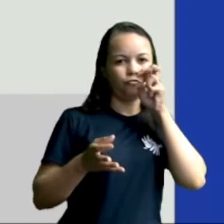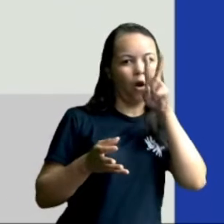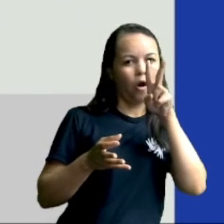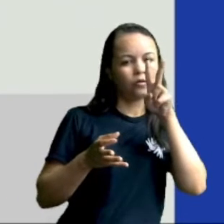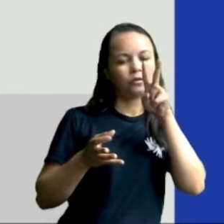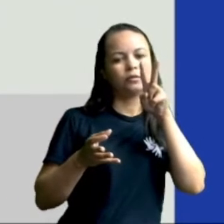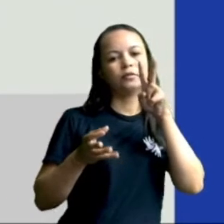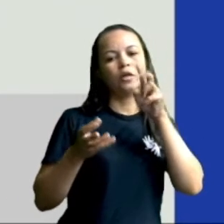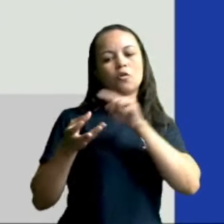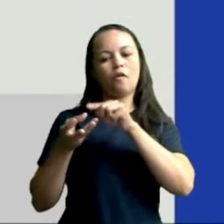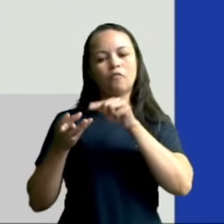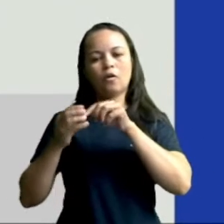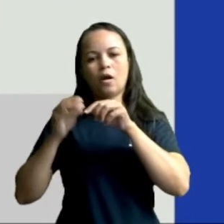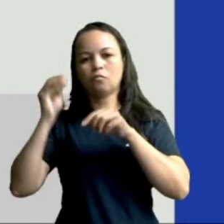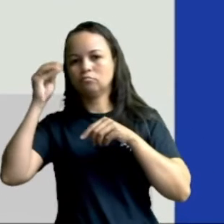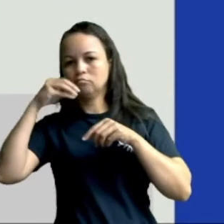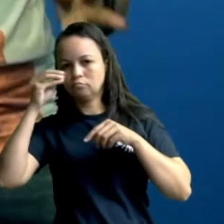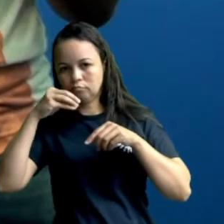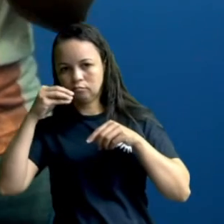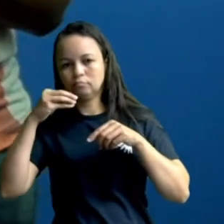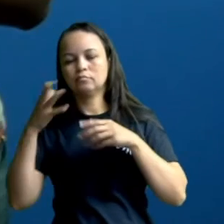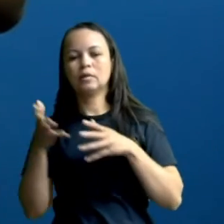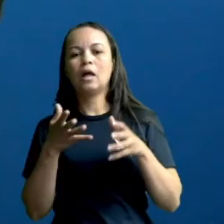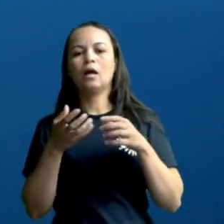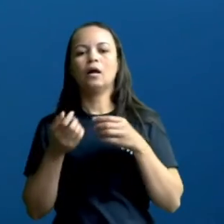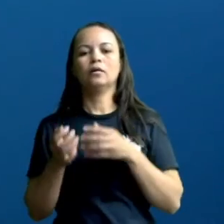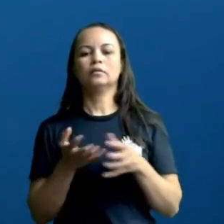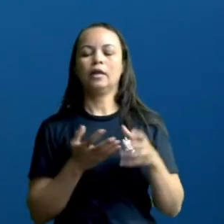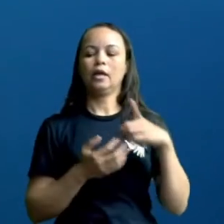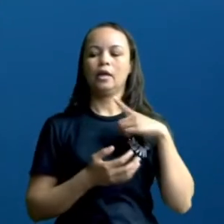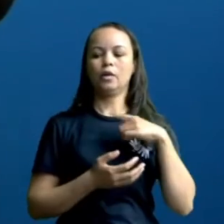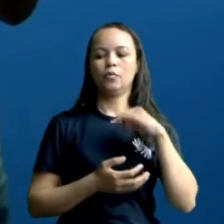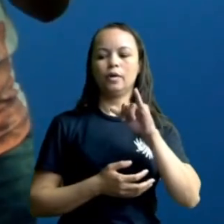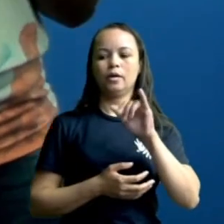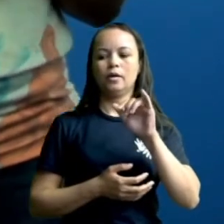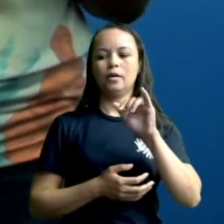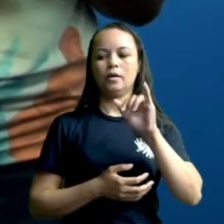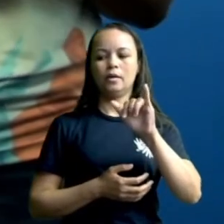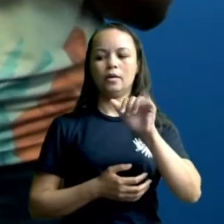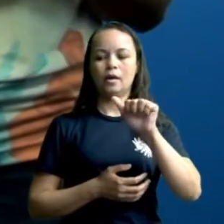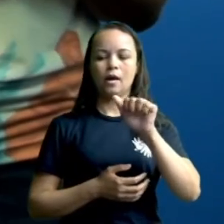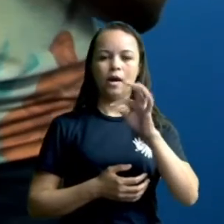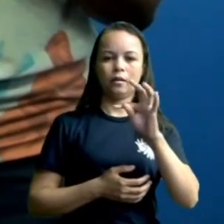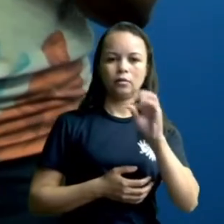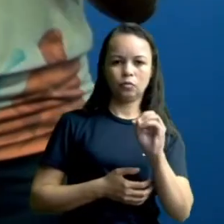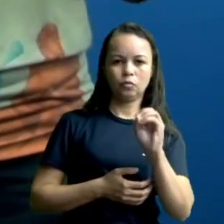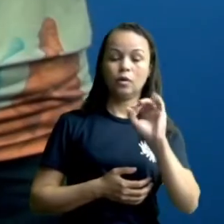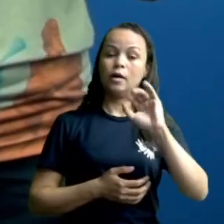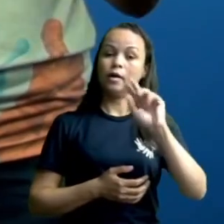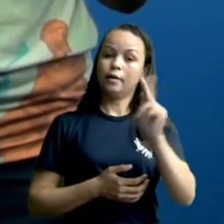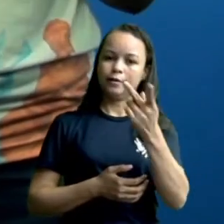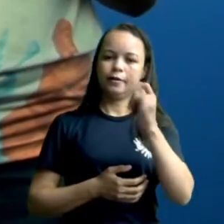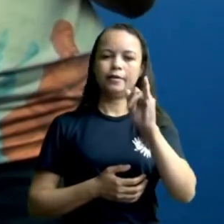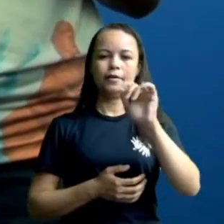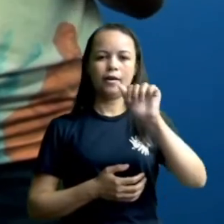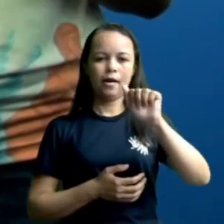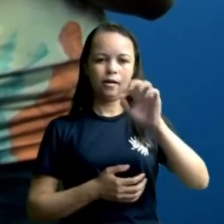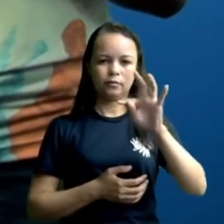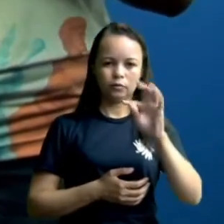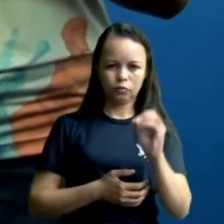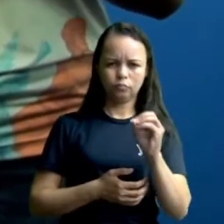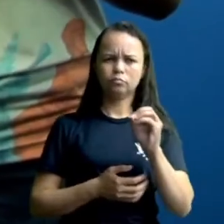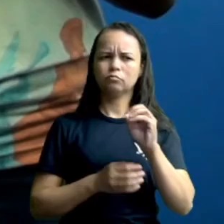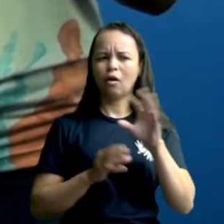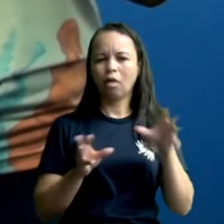vogal fraca. Quando a gente tem um hiato, é quando a gente tem uma palavra, né? Vou simplificar aqui para